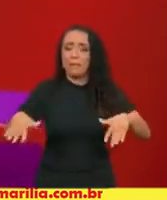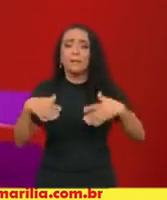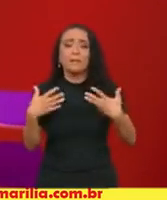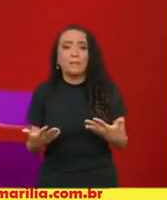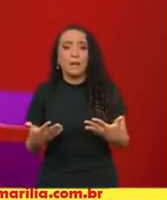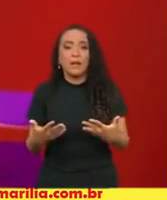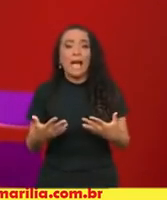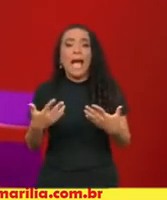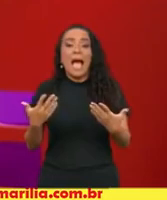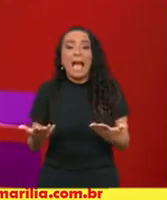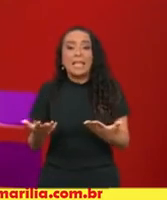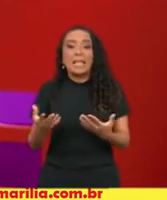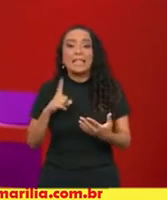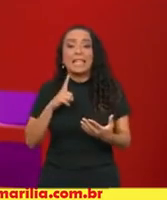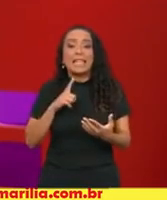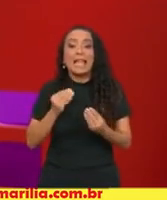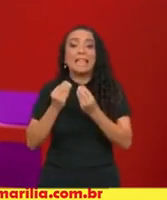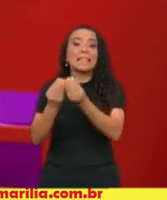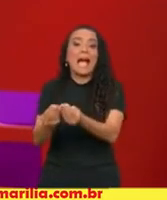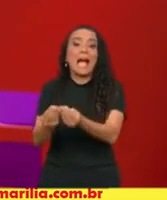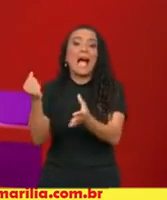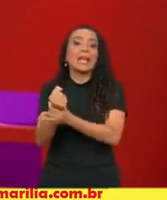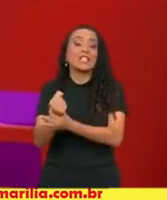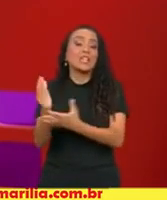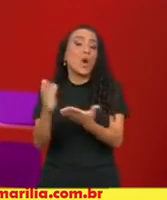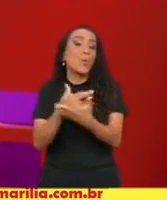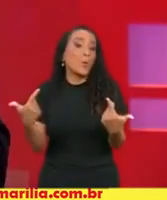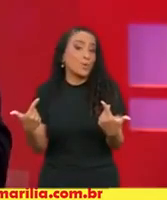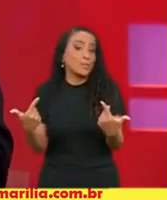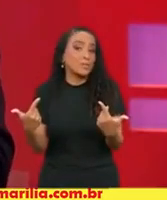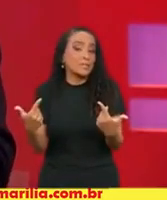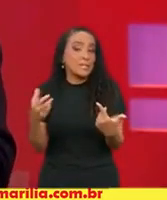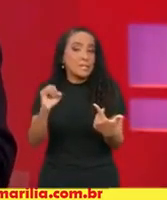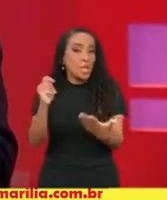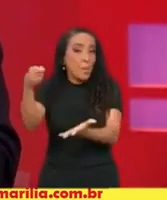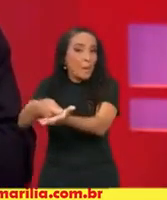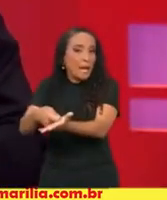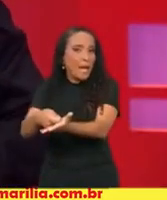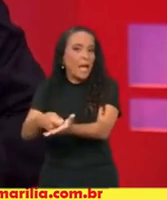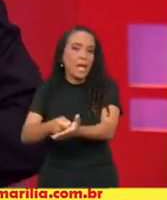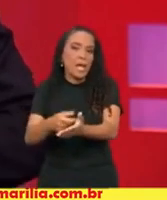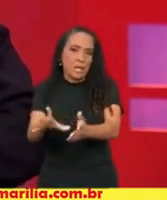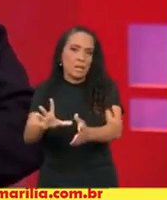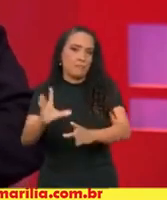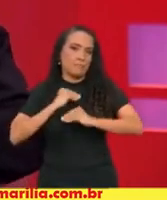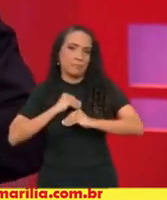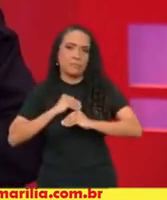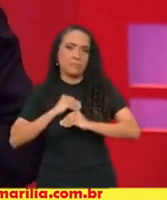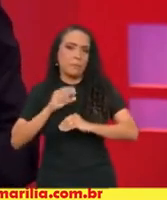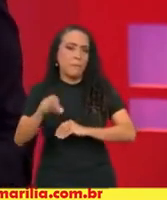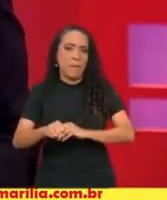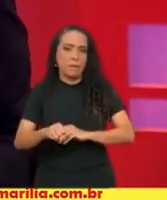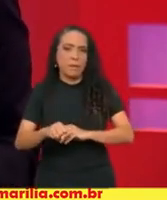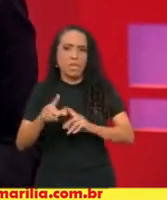Um empréstimo hipotecário, tem que dar um colateral. Alguma garantia de empréstimo. Se você não pagar, eu tomo alguma coisa sua. Exatamente. Como se faz hoje em dia, né? Você pega um empréstimo,